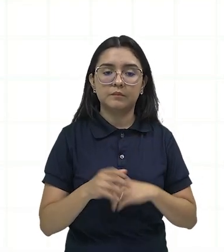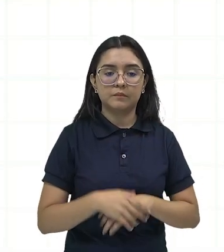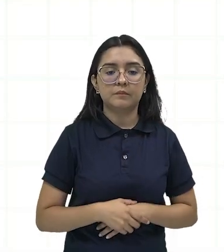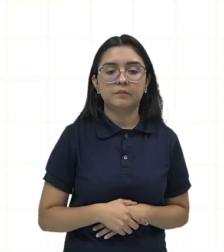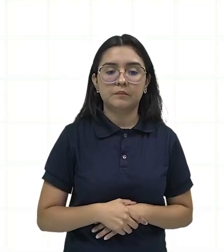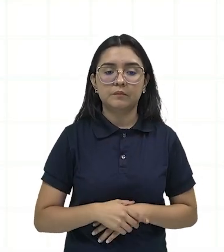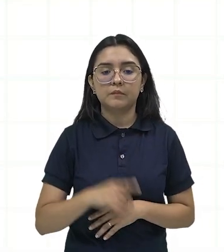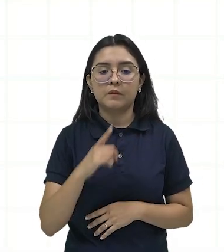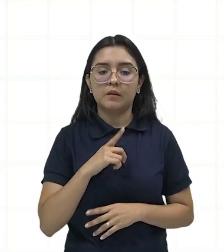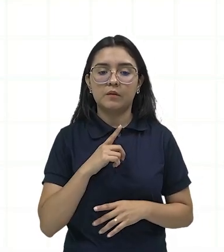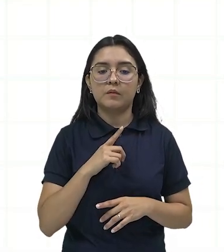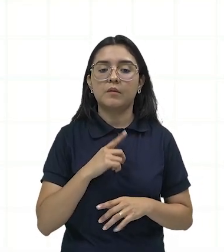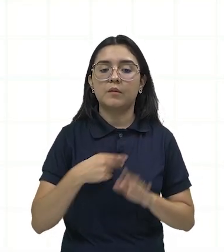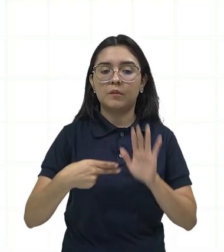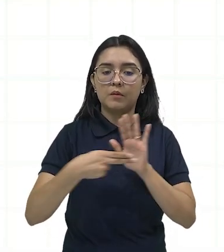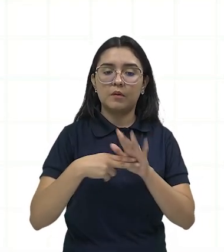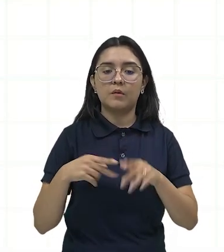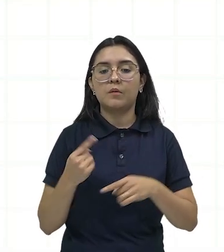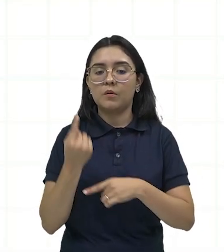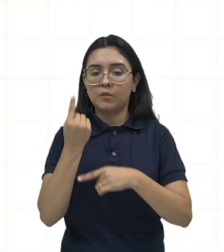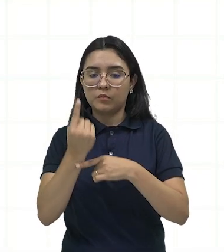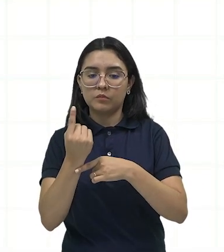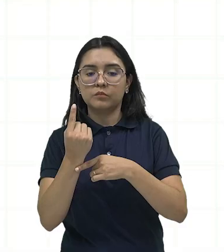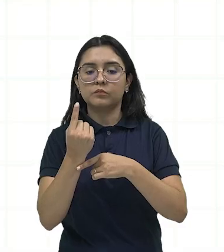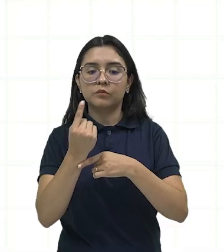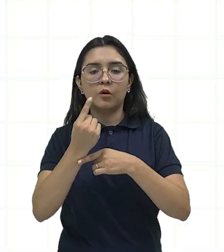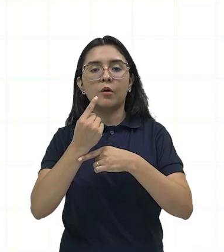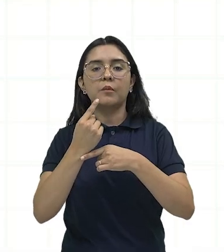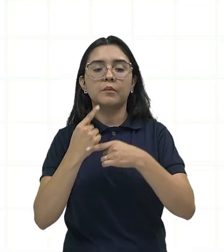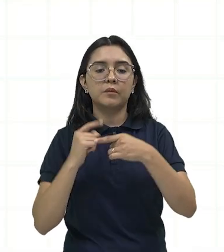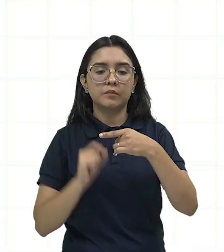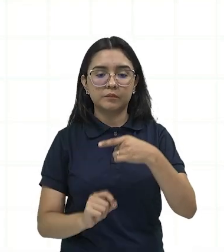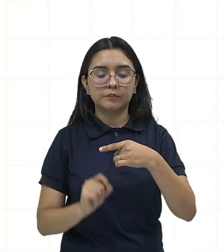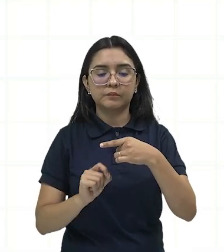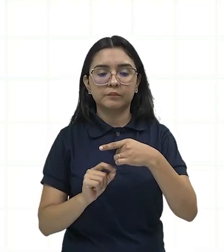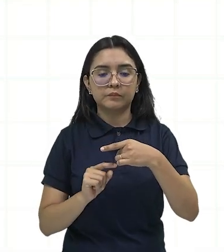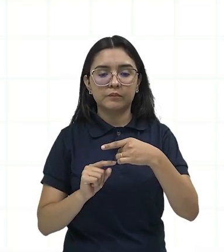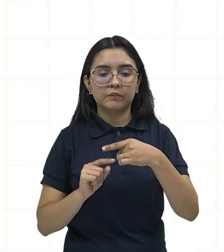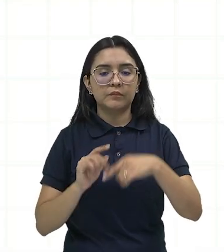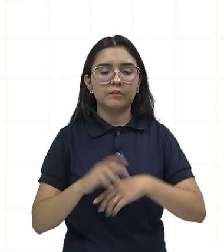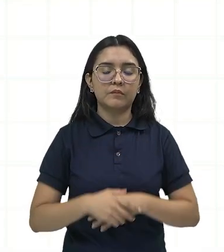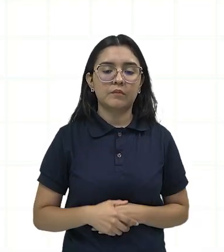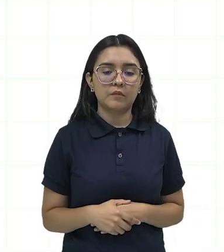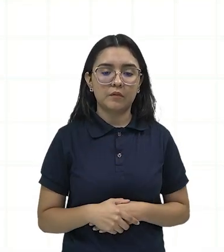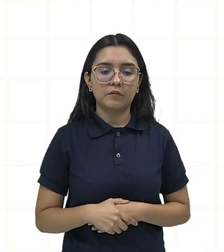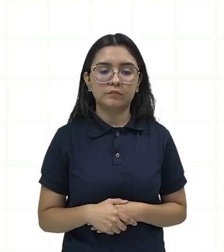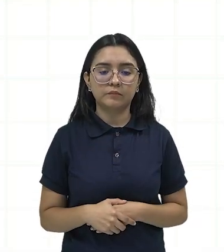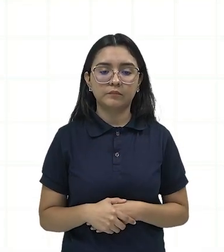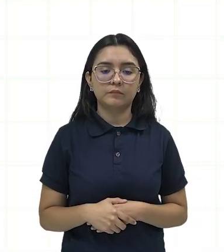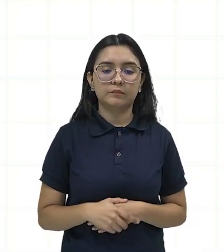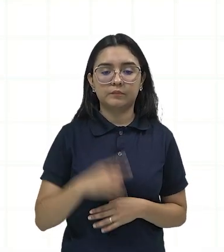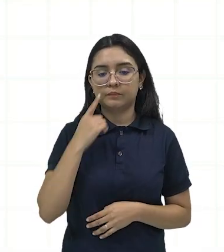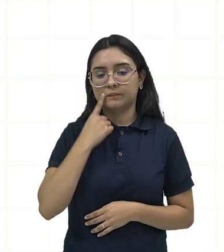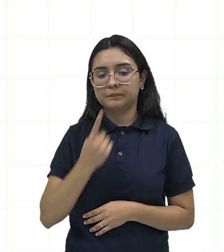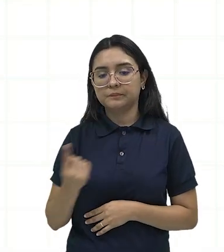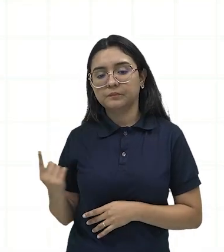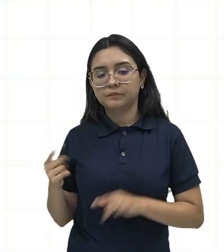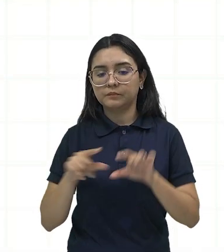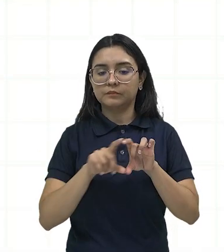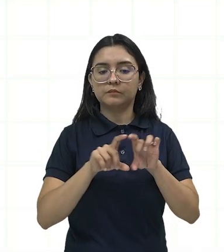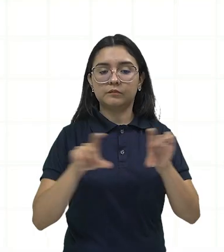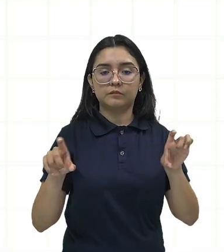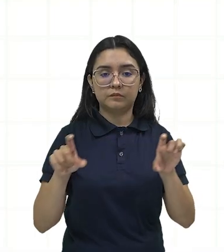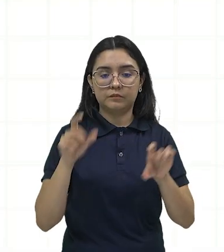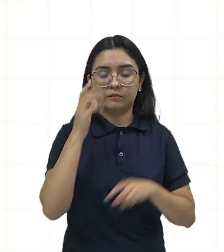1 sobre ρ, que representa a resistividade, certo? Então, nós temos aí